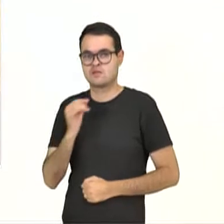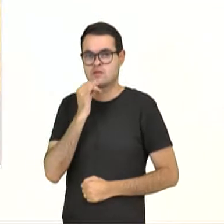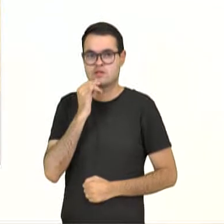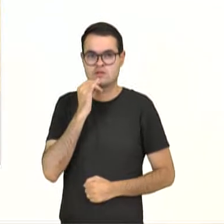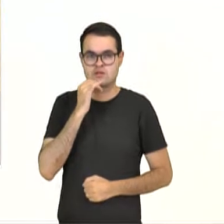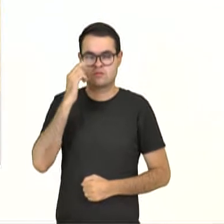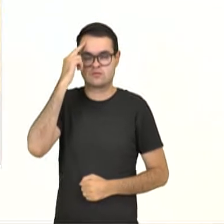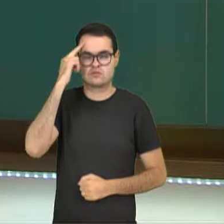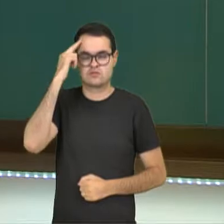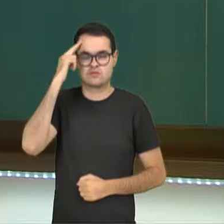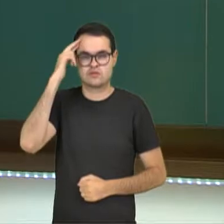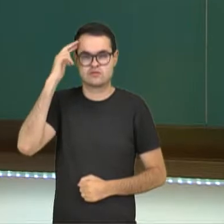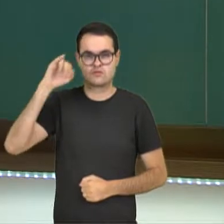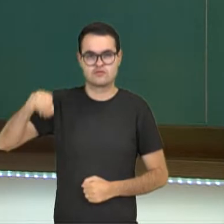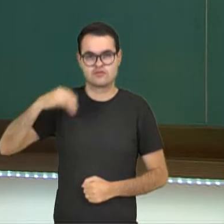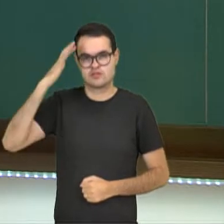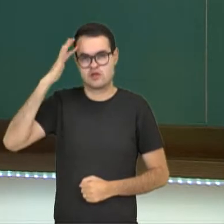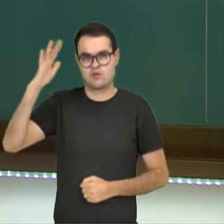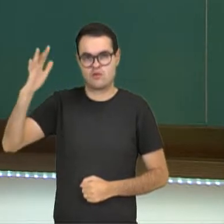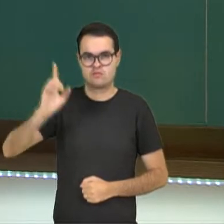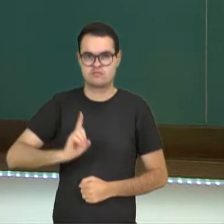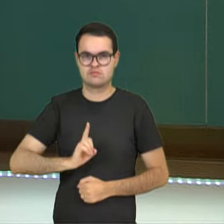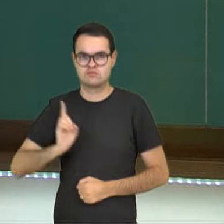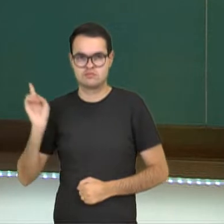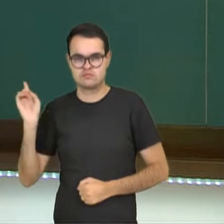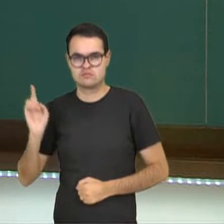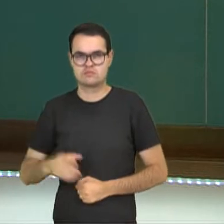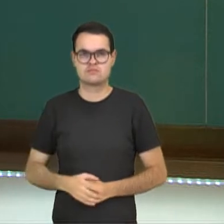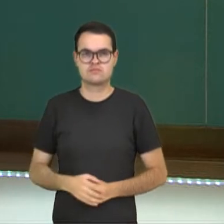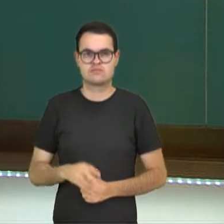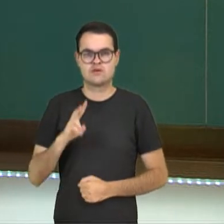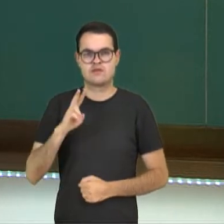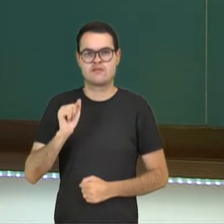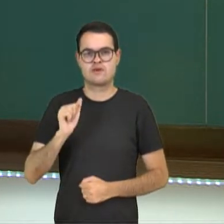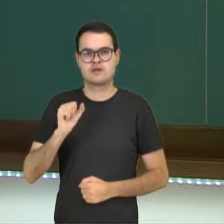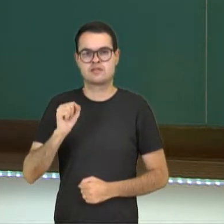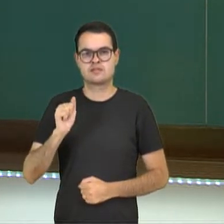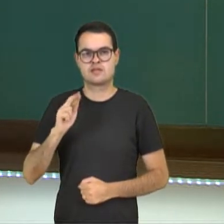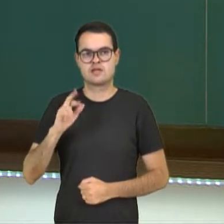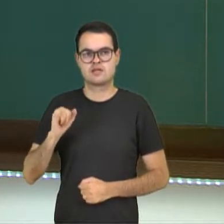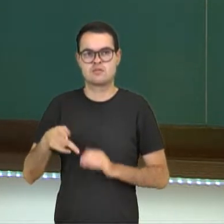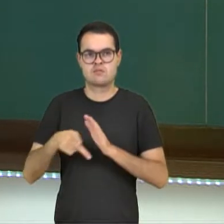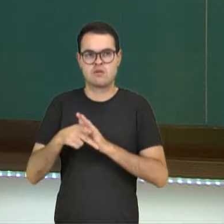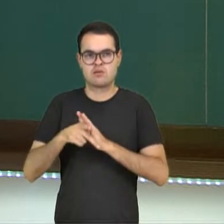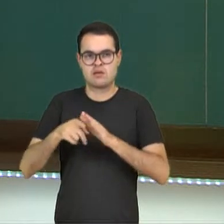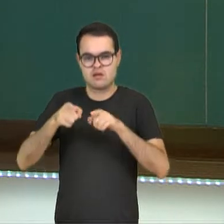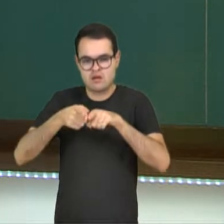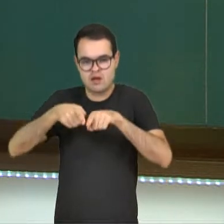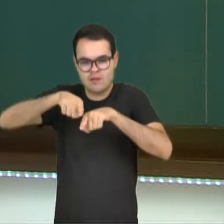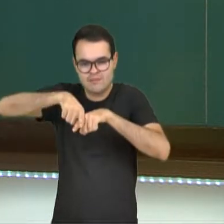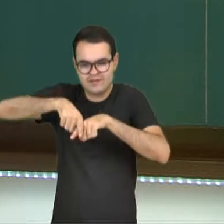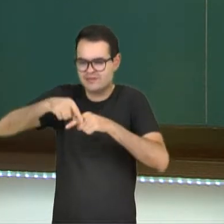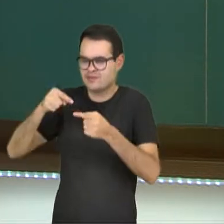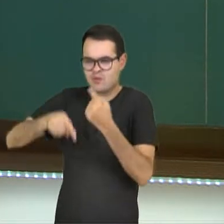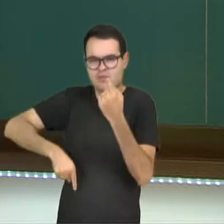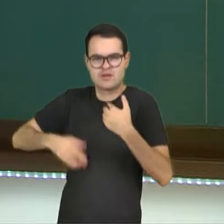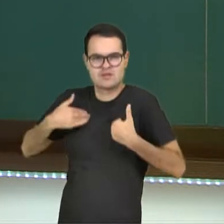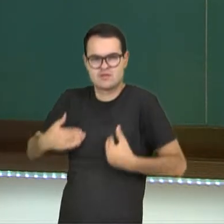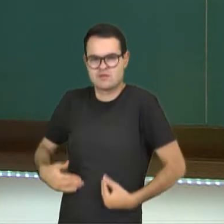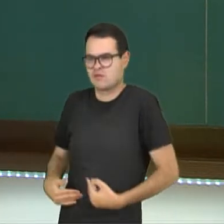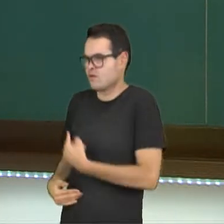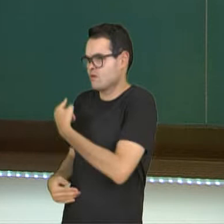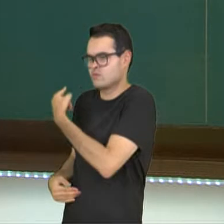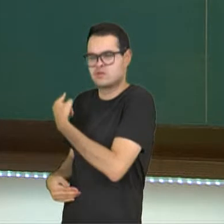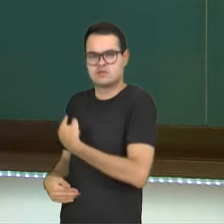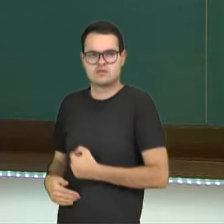o sonho de Jacó, do Vasari. Aqui essa cruzada de perna, a composição não combina